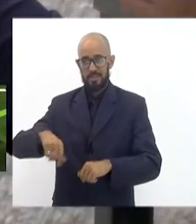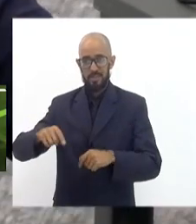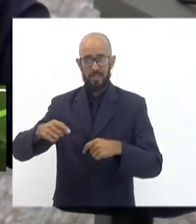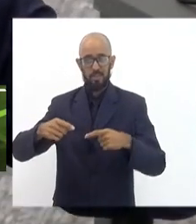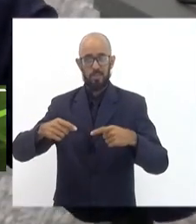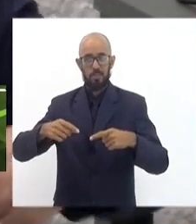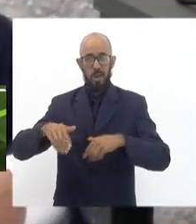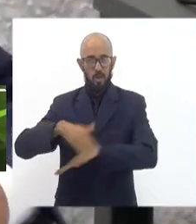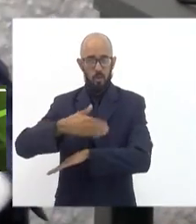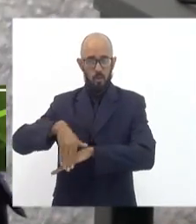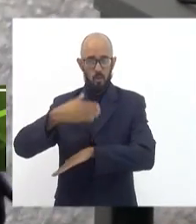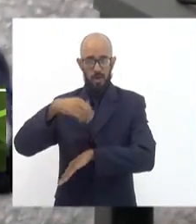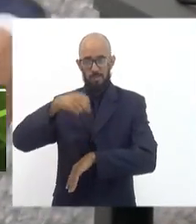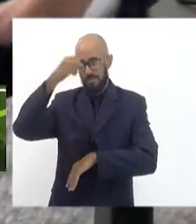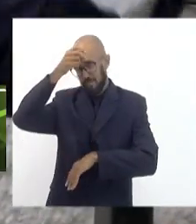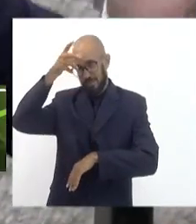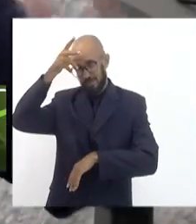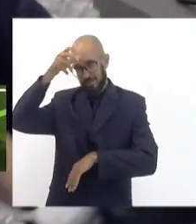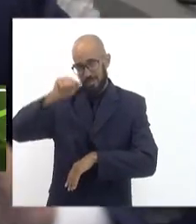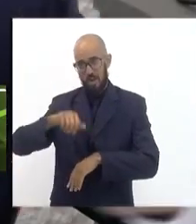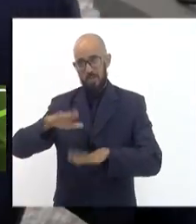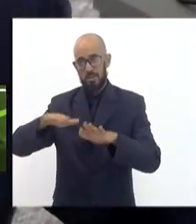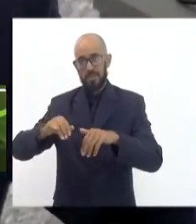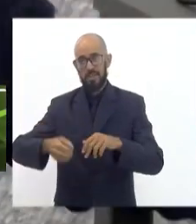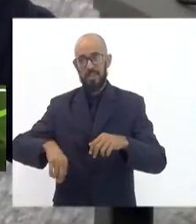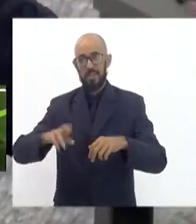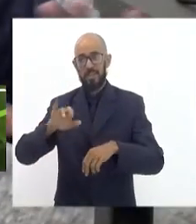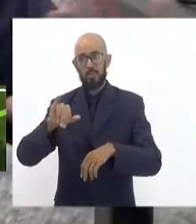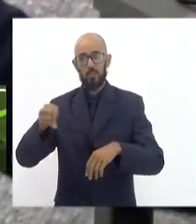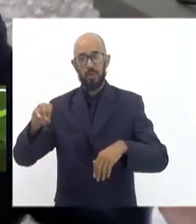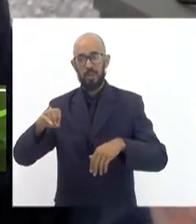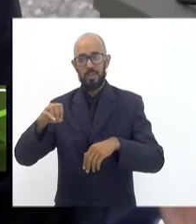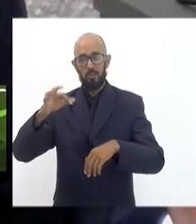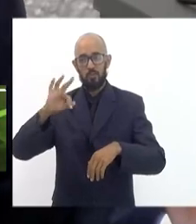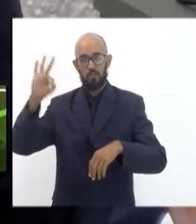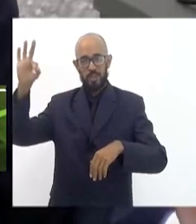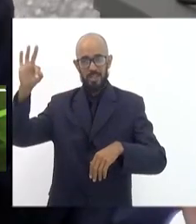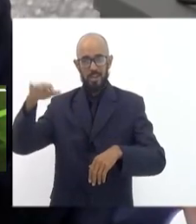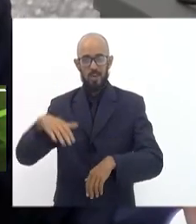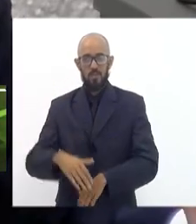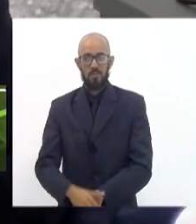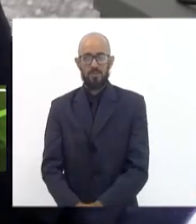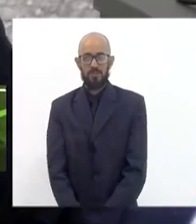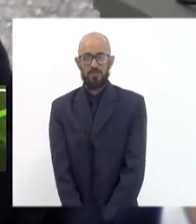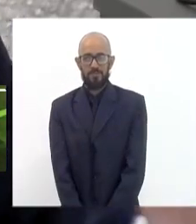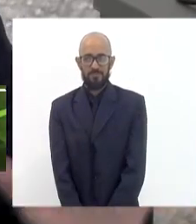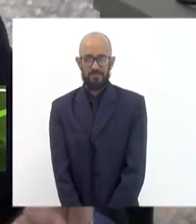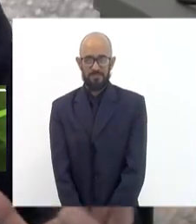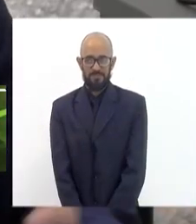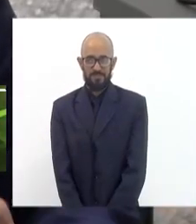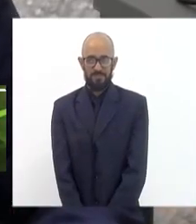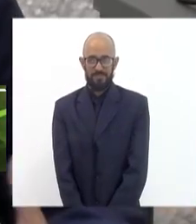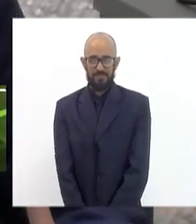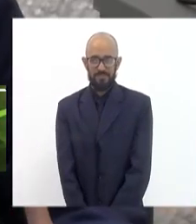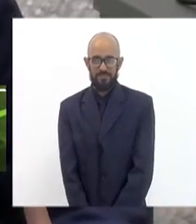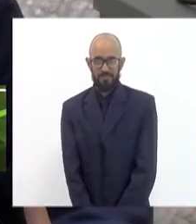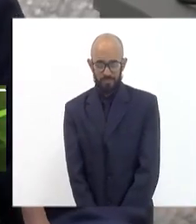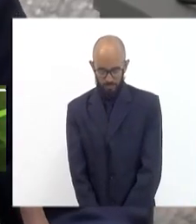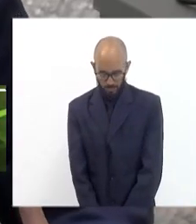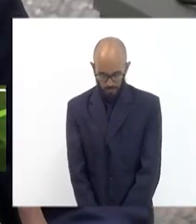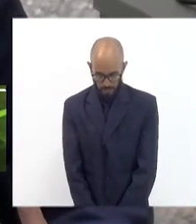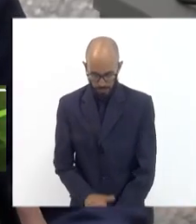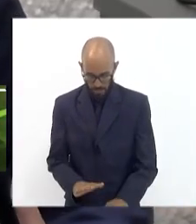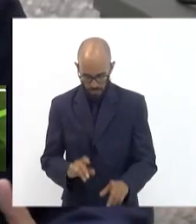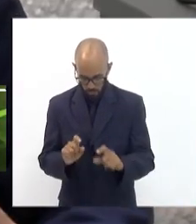dia Municipal e tá no tá é sobre um rio federal esse é outro assunto veio Federal ele tava assim mas a gente